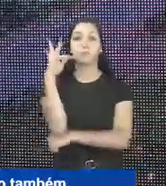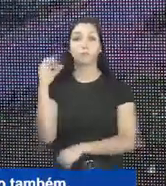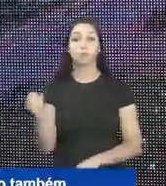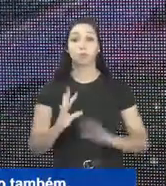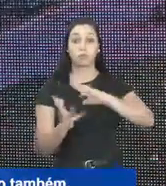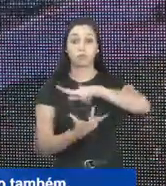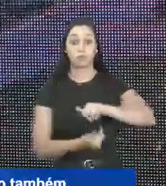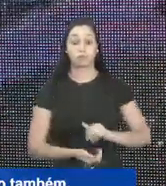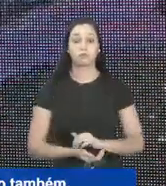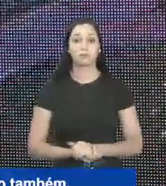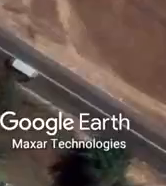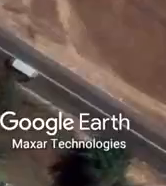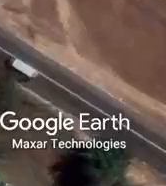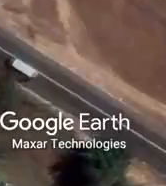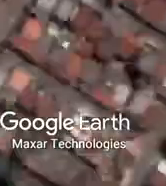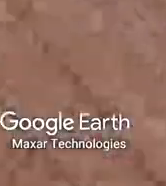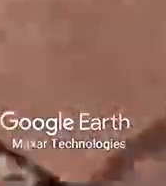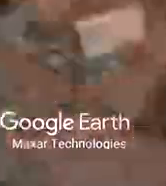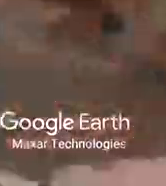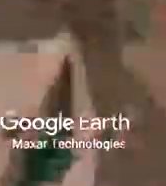Transporte público do Terminal Novo Mundo também.